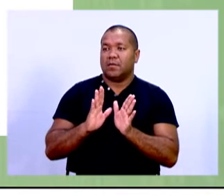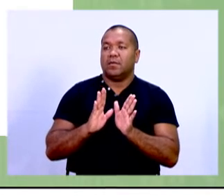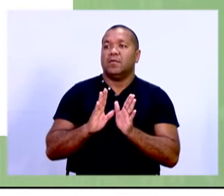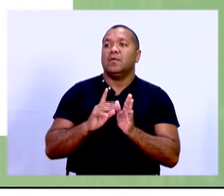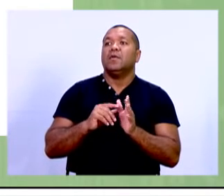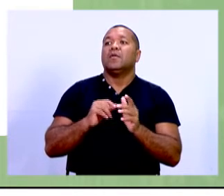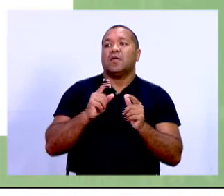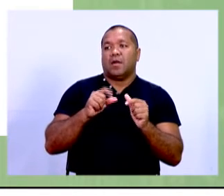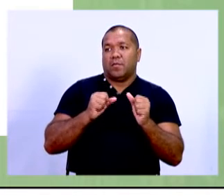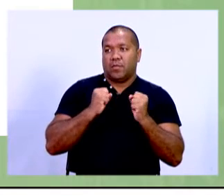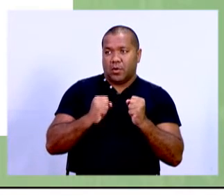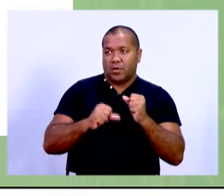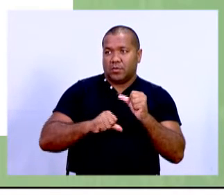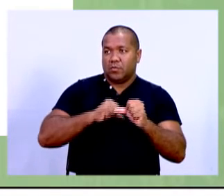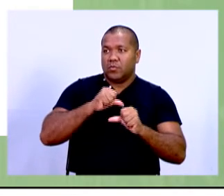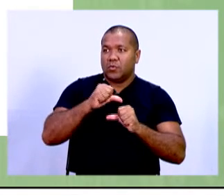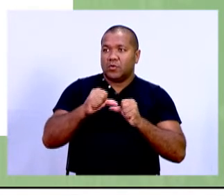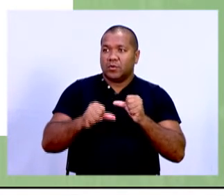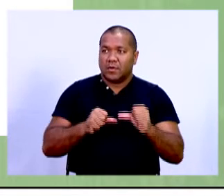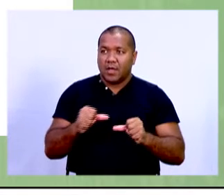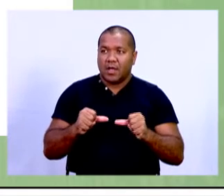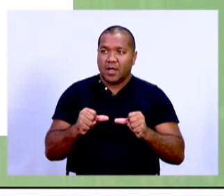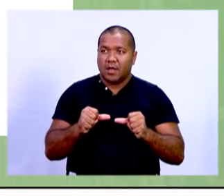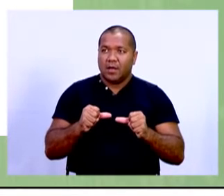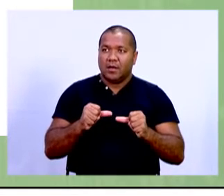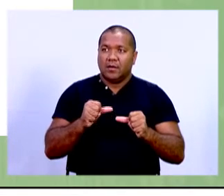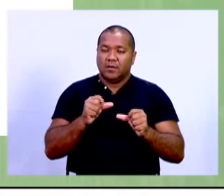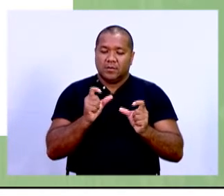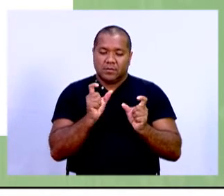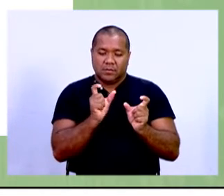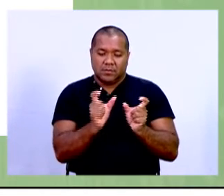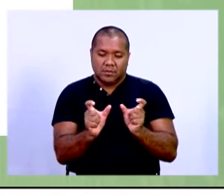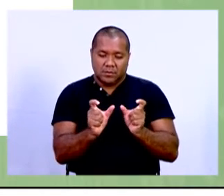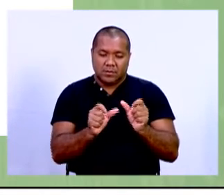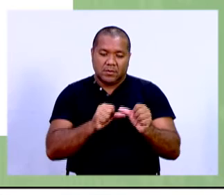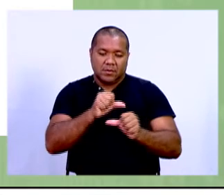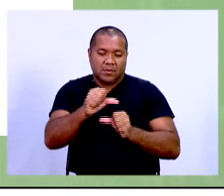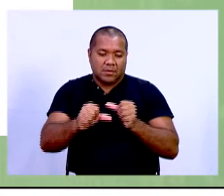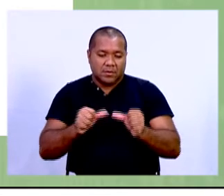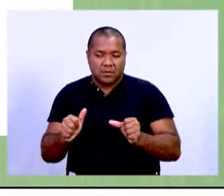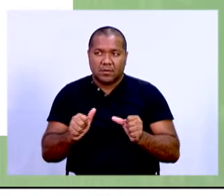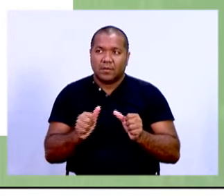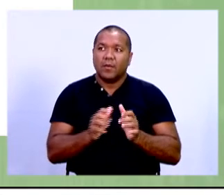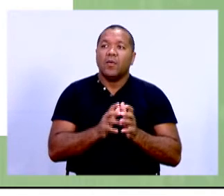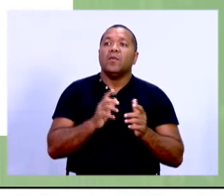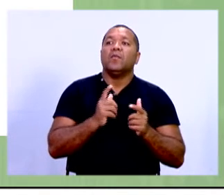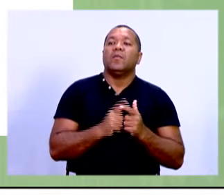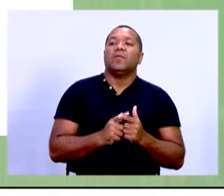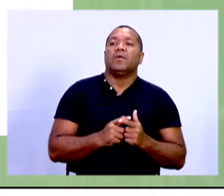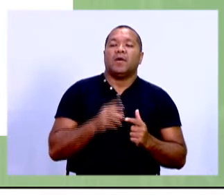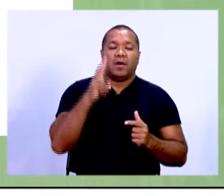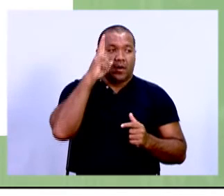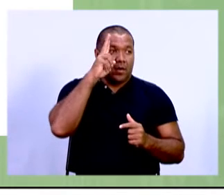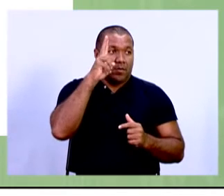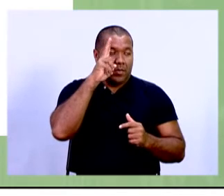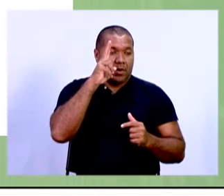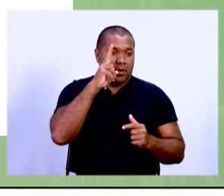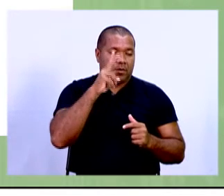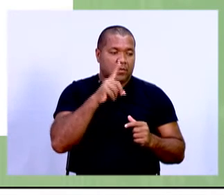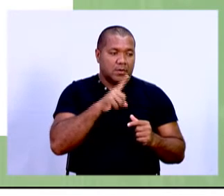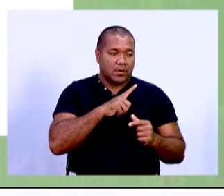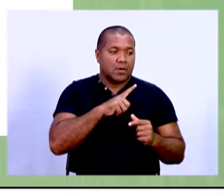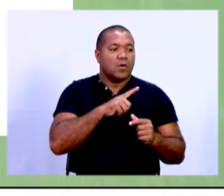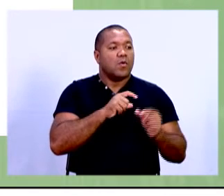que eu incluí mais uma operação dentro dessa classe. Lembrando que um cliente pode